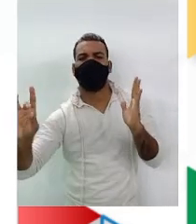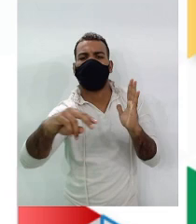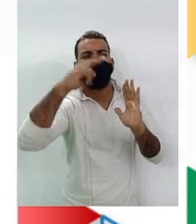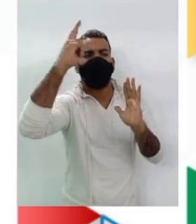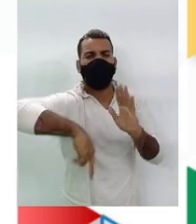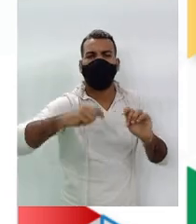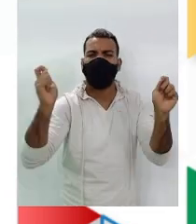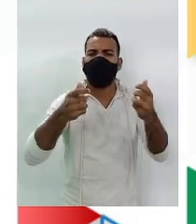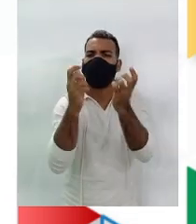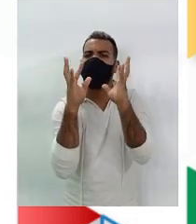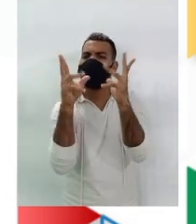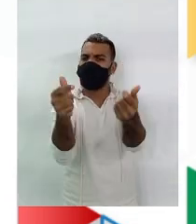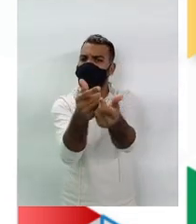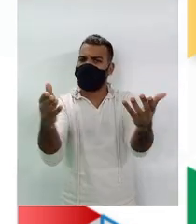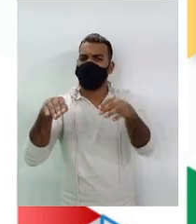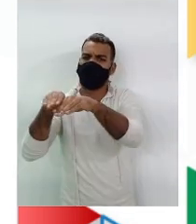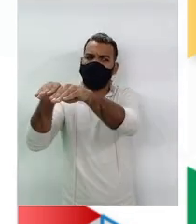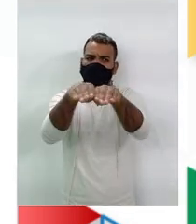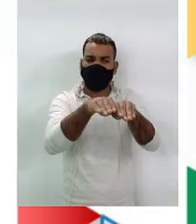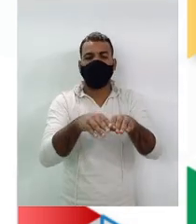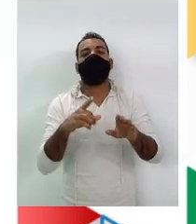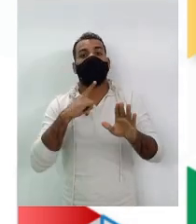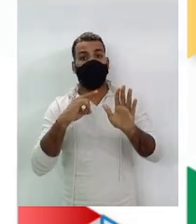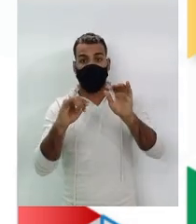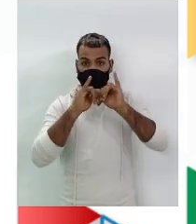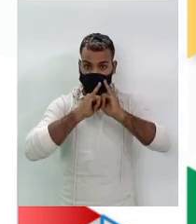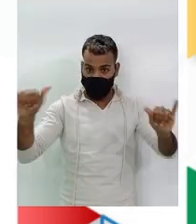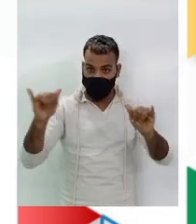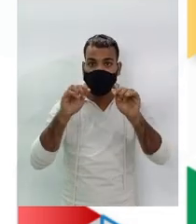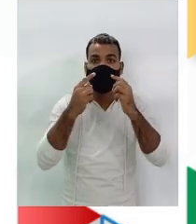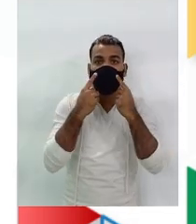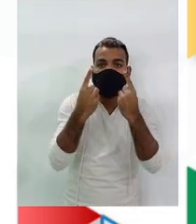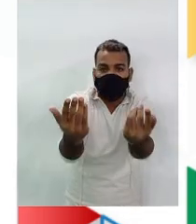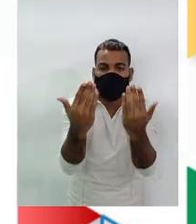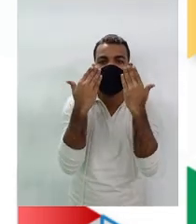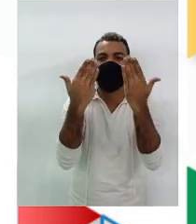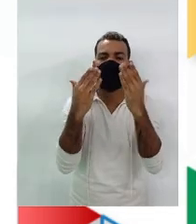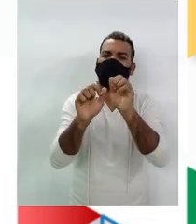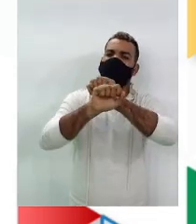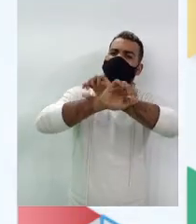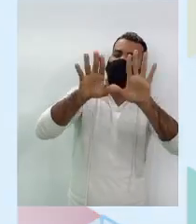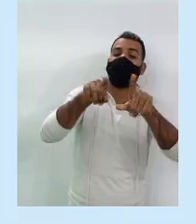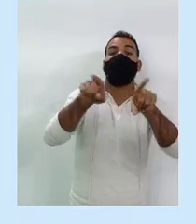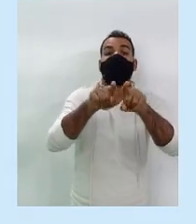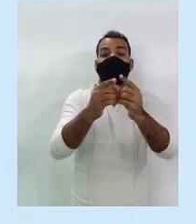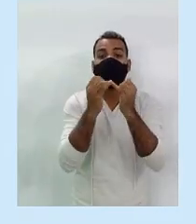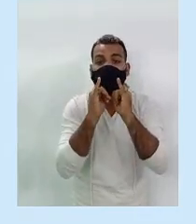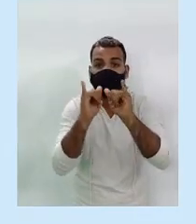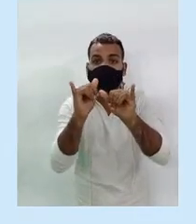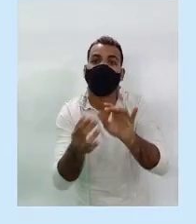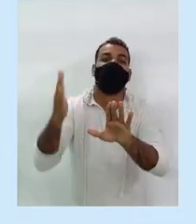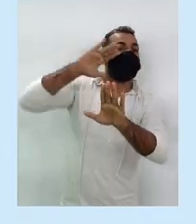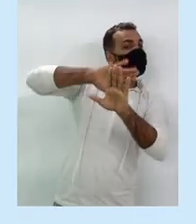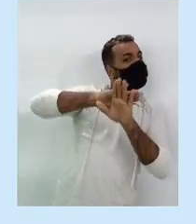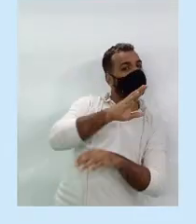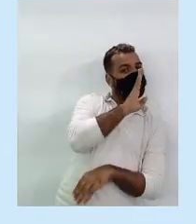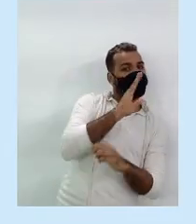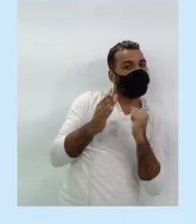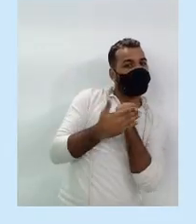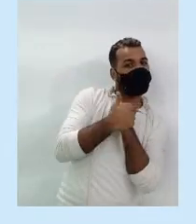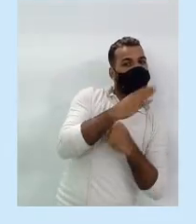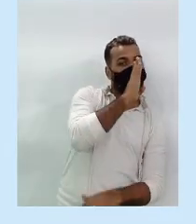informações explícitas e implícitas consideradas relevantes. Olhando para mim agora, nós temos a